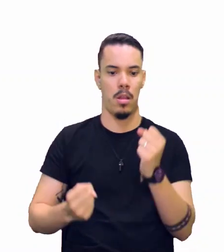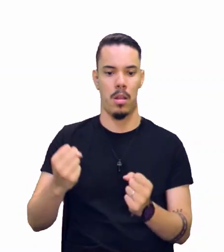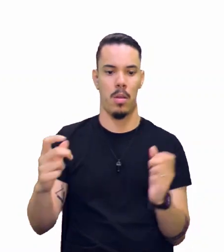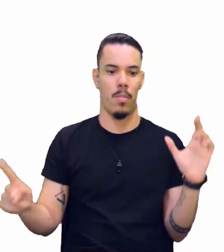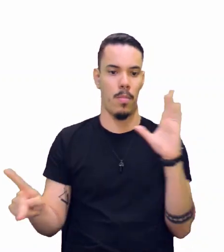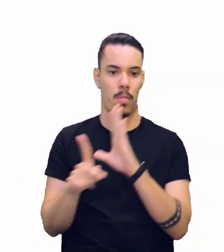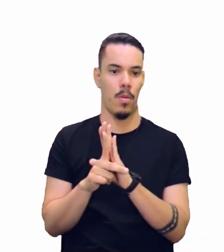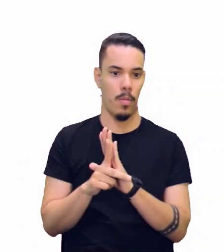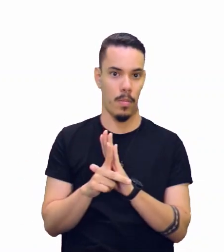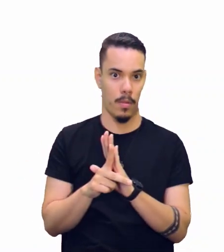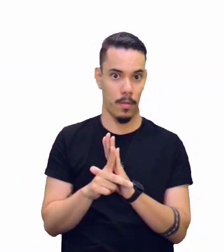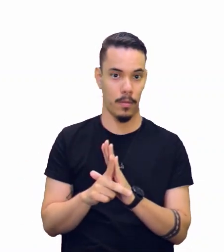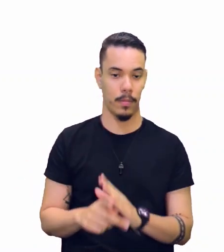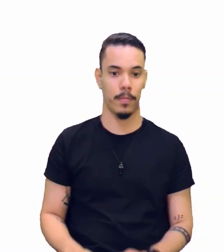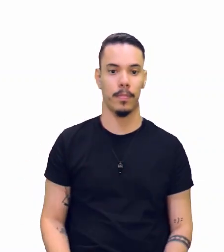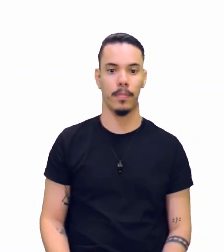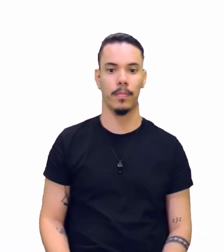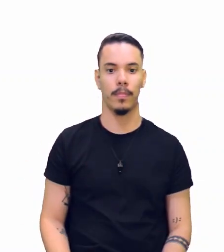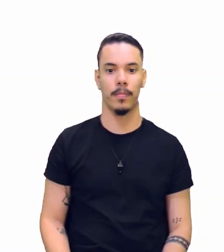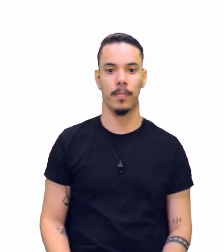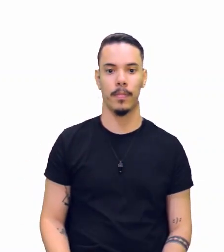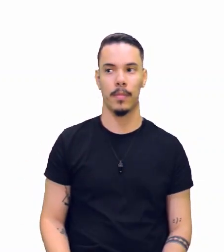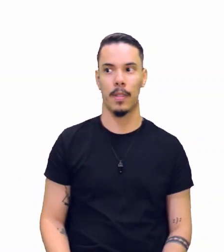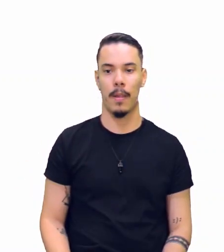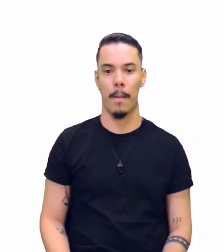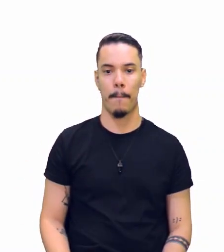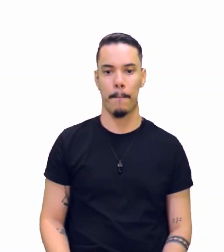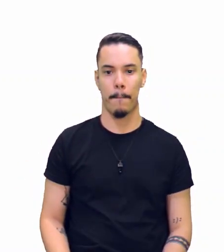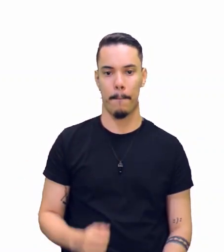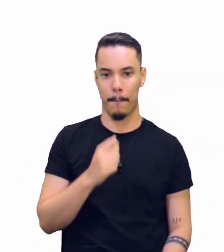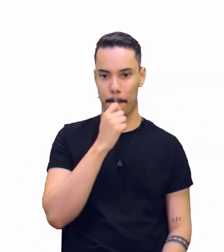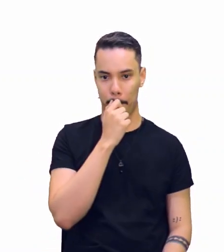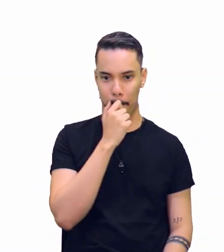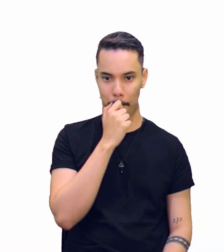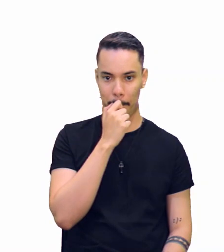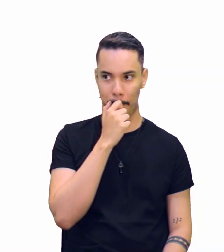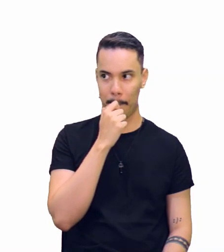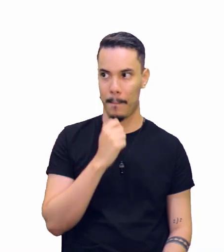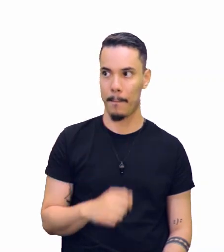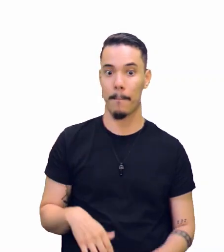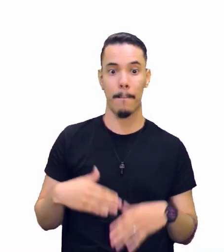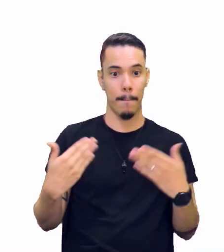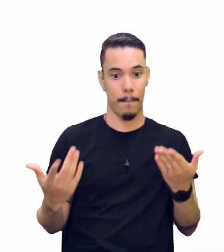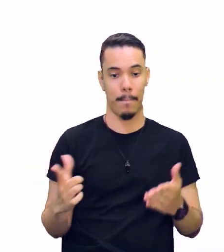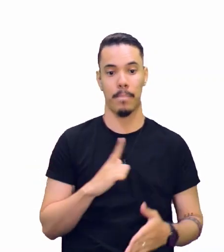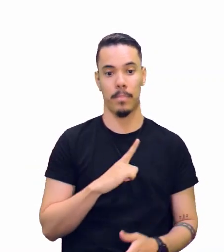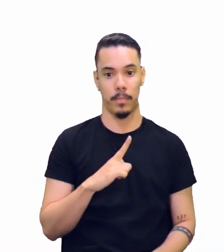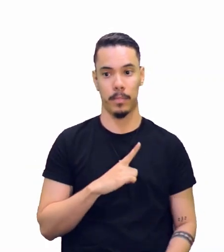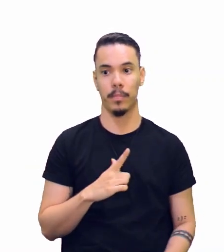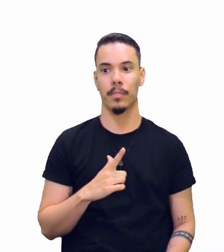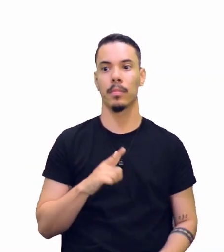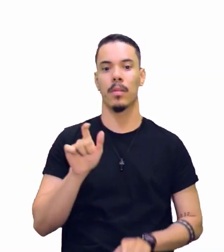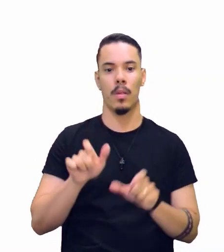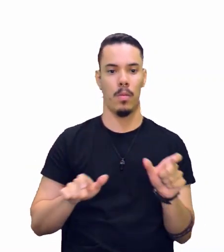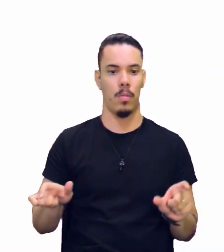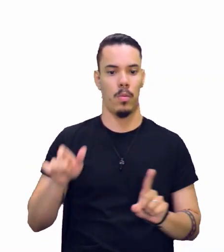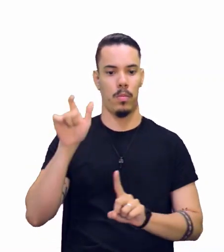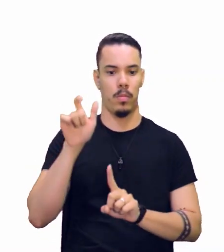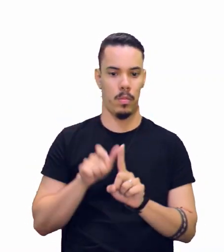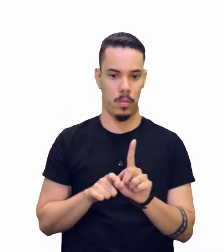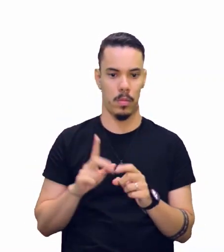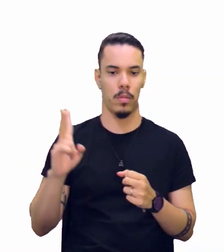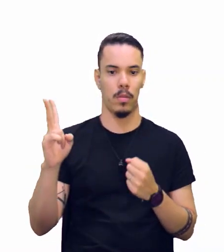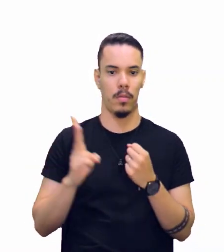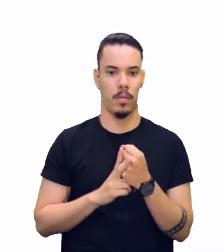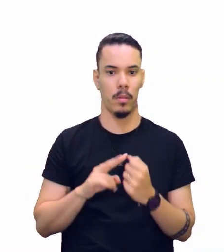People stop using their cars. Isso aí. Então, temos aqui transporte público como sujeito,